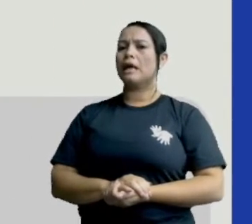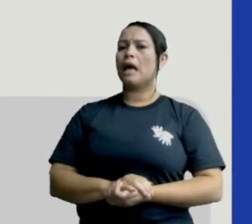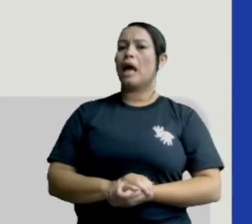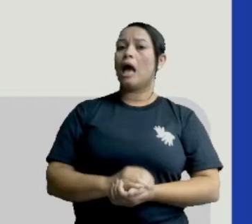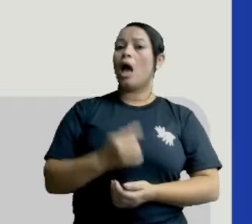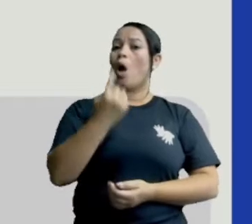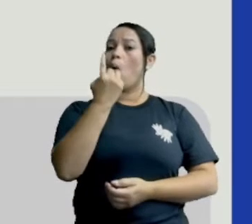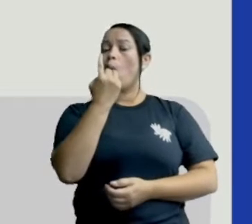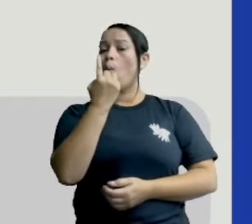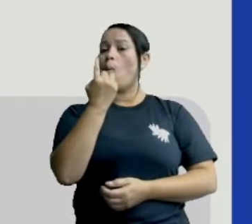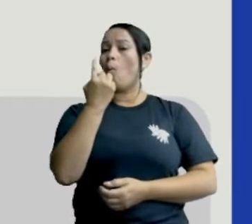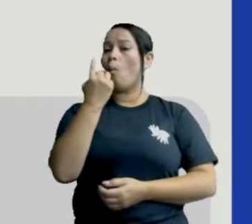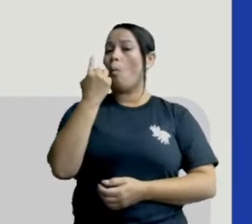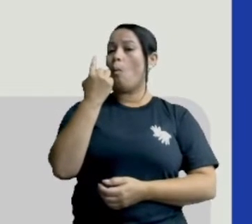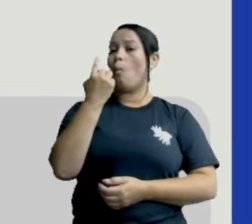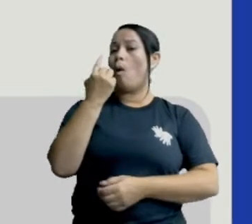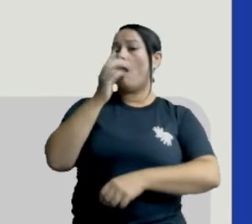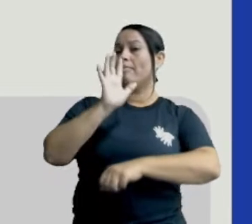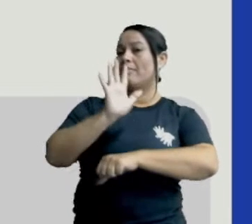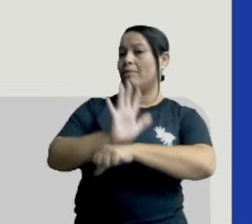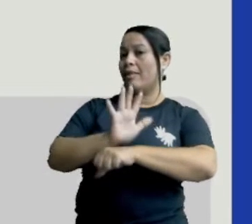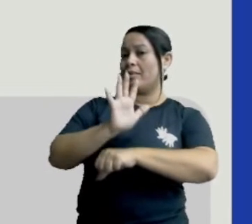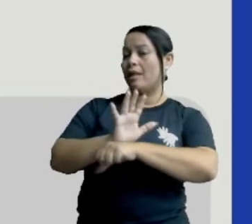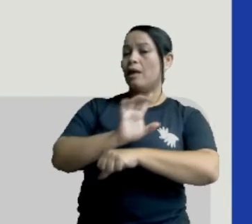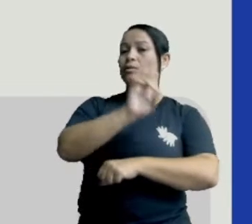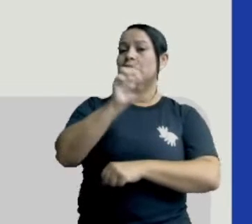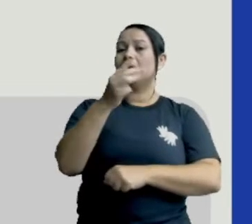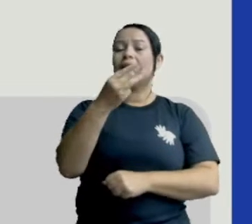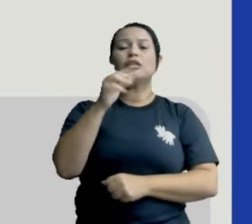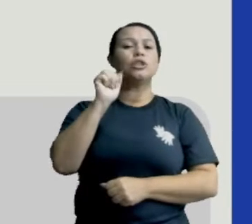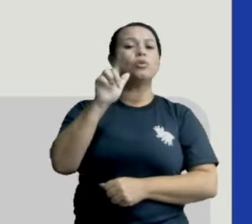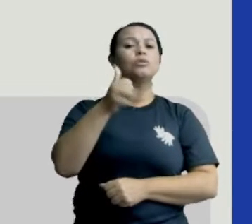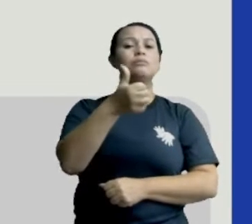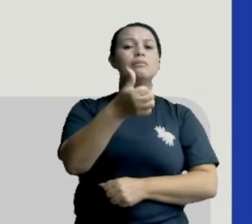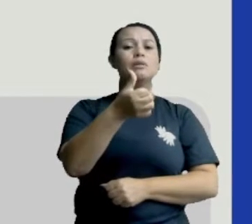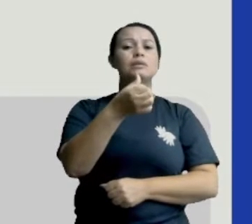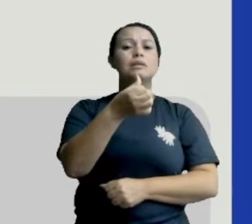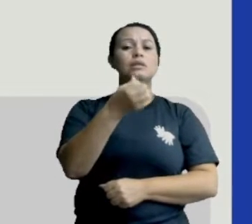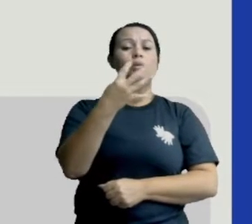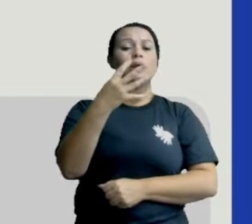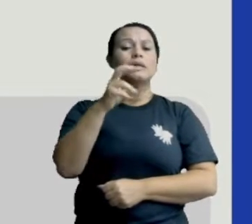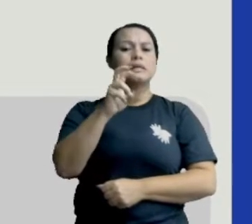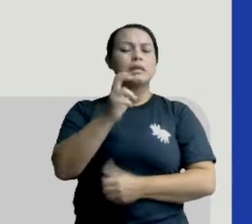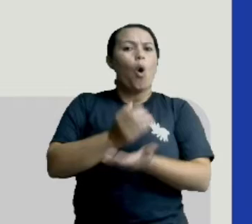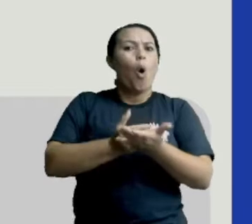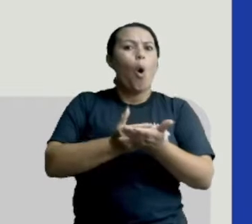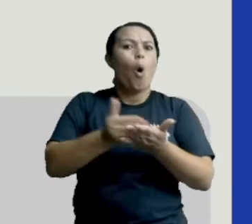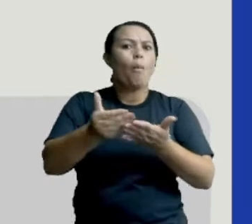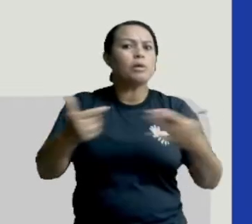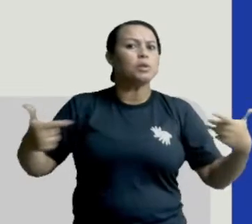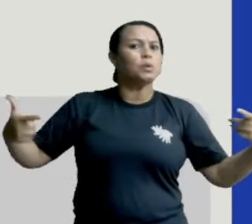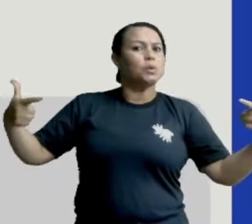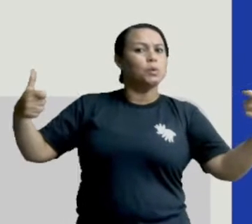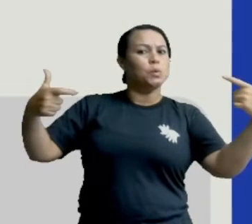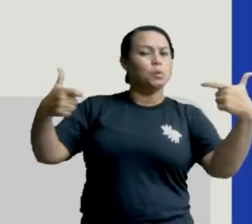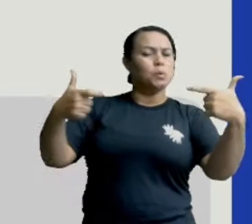1h da tarde do dia 3 de agosto de 1645, deu-se a grande